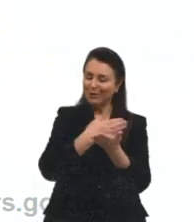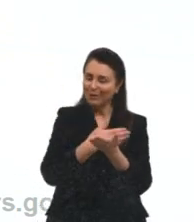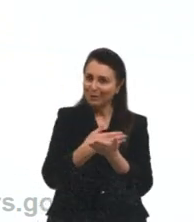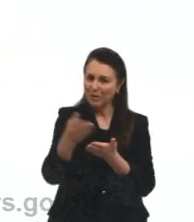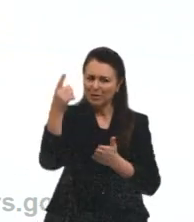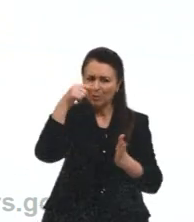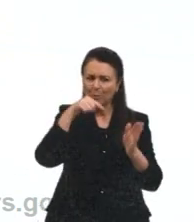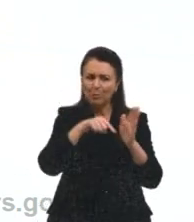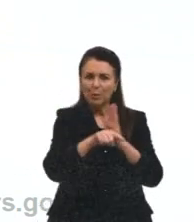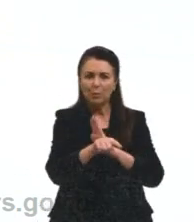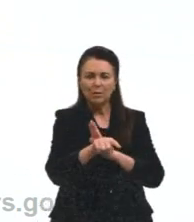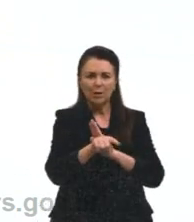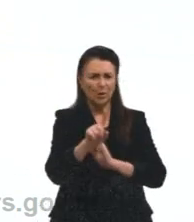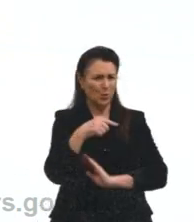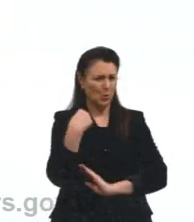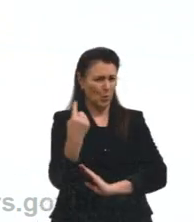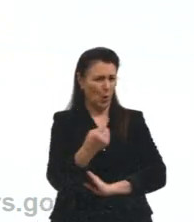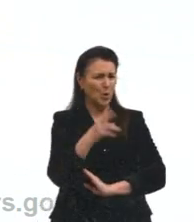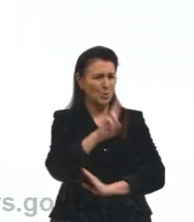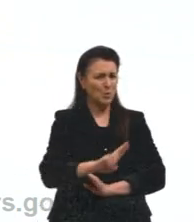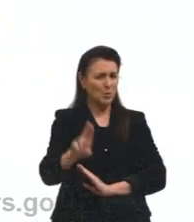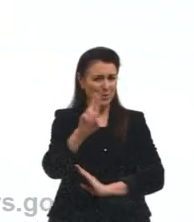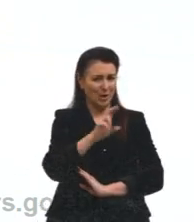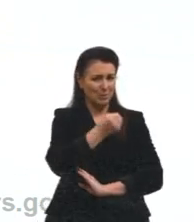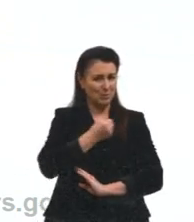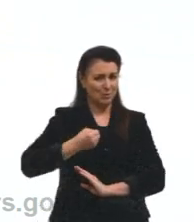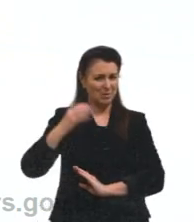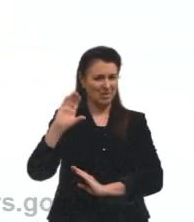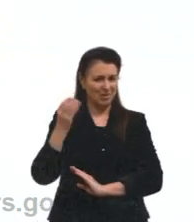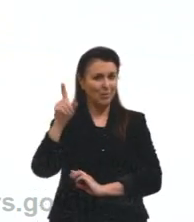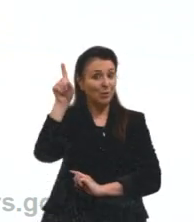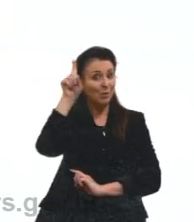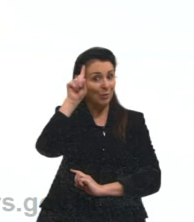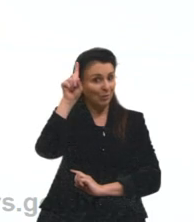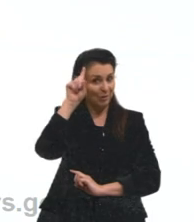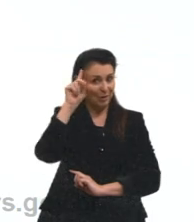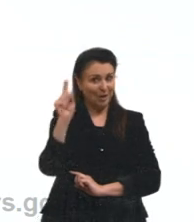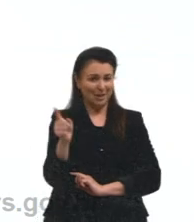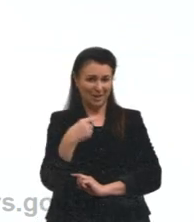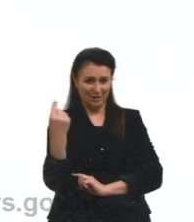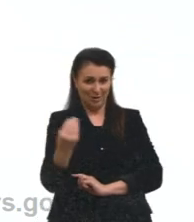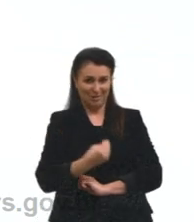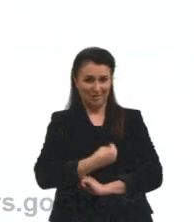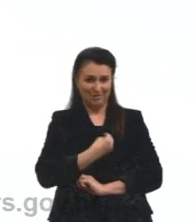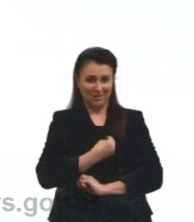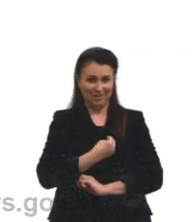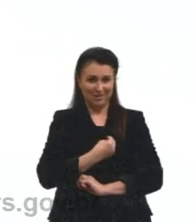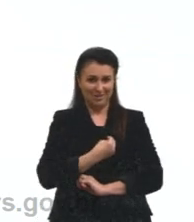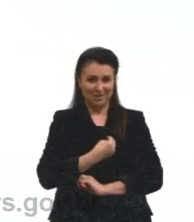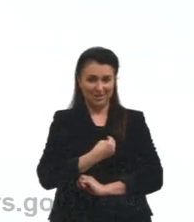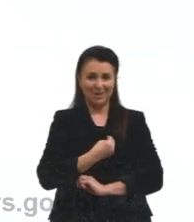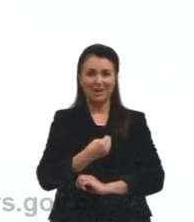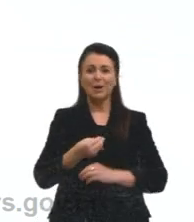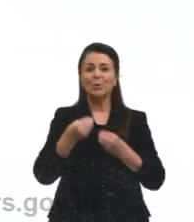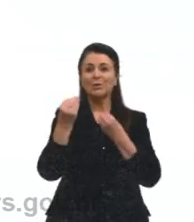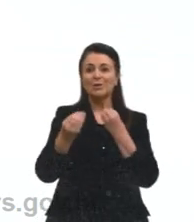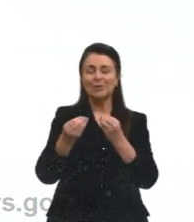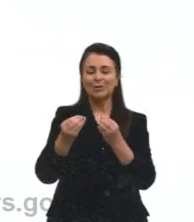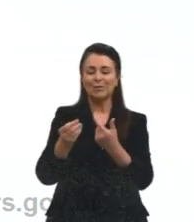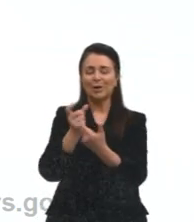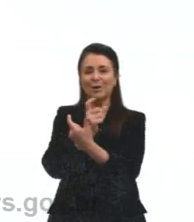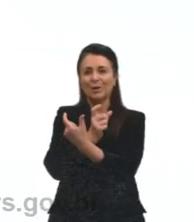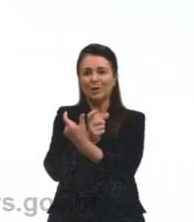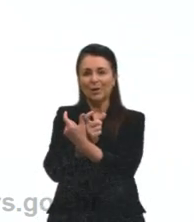Será que a gente utiliza a notação científica no nosso dia a dia né quando que a gente vê os prefixos